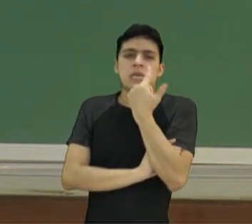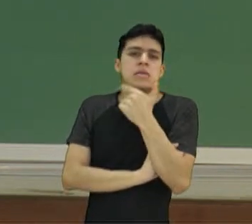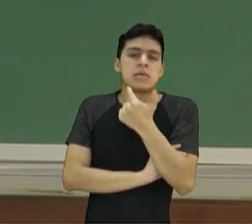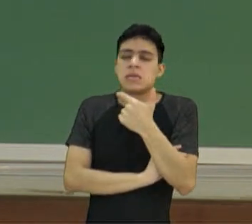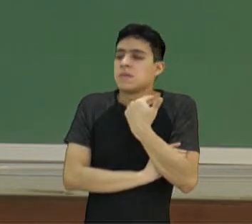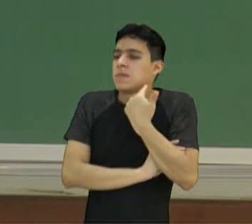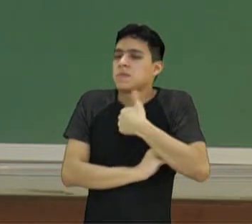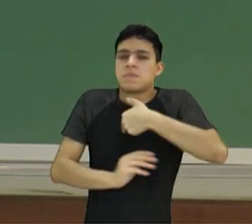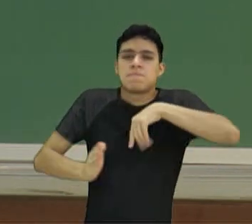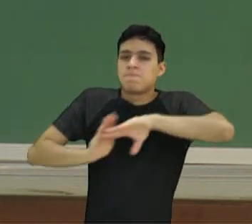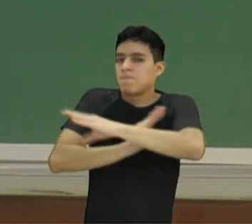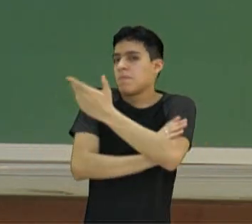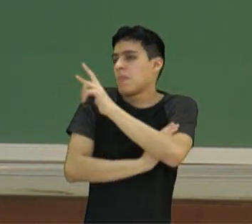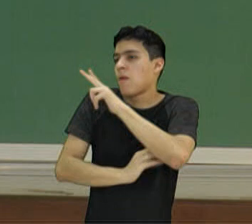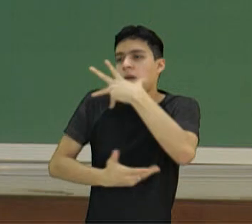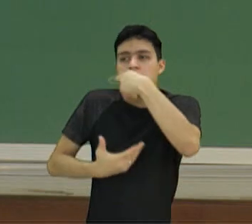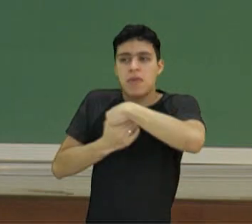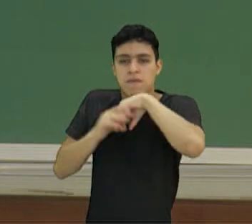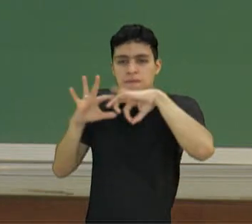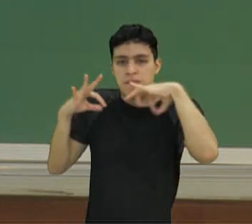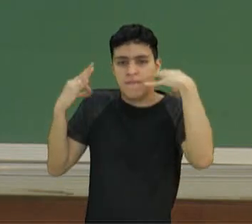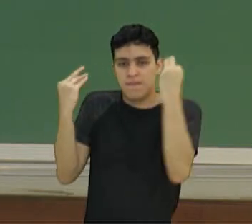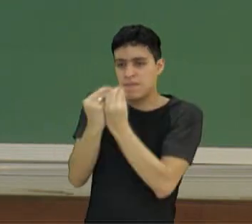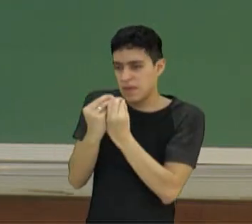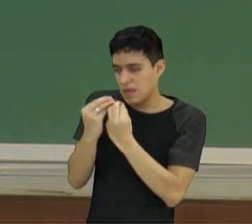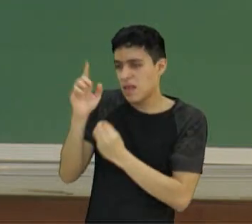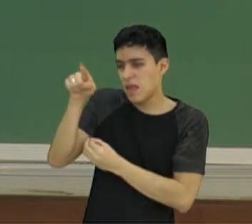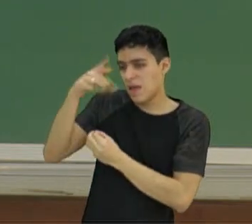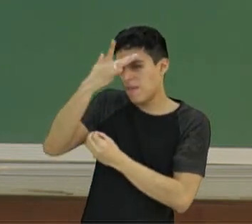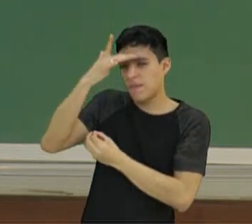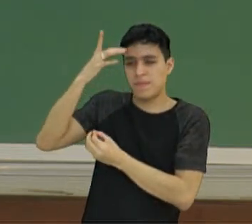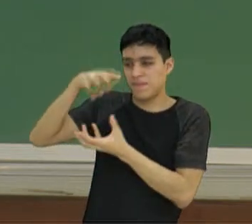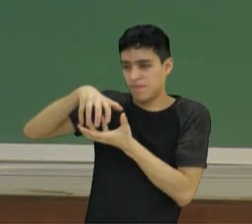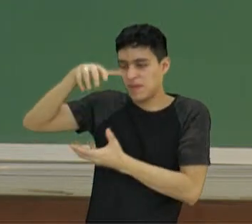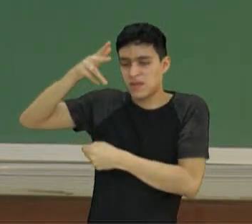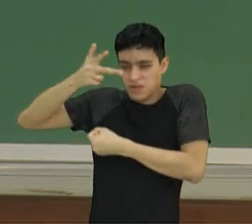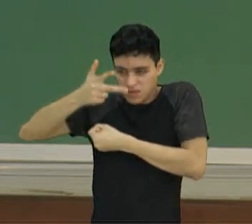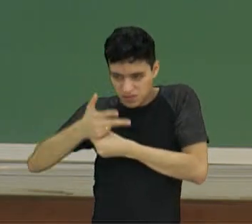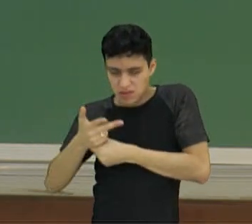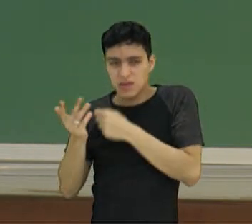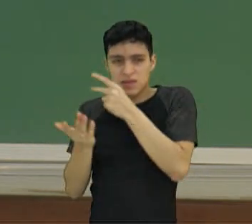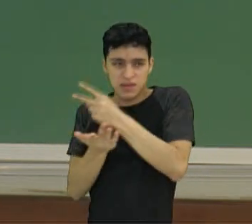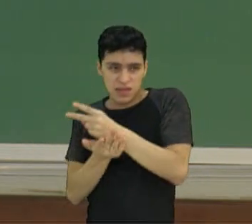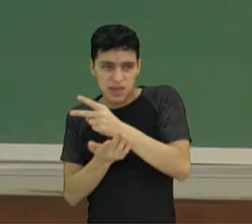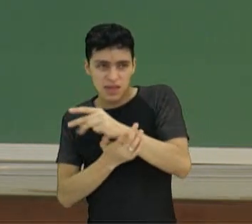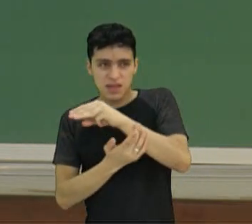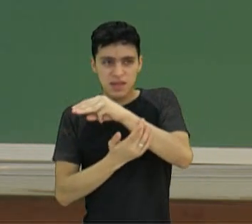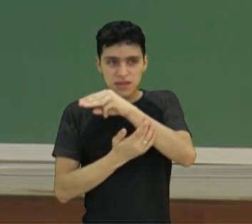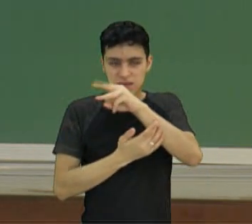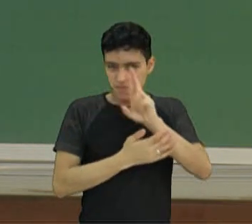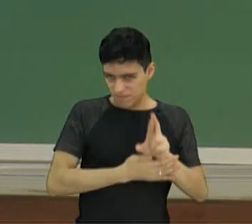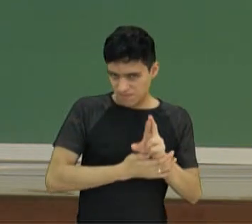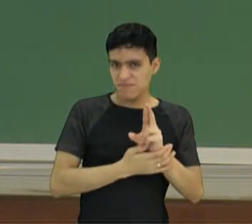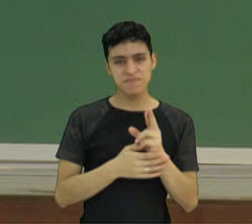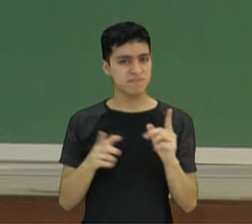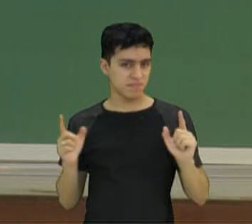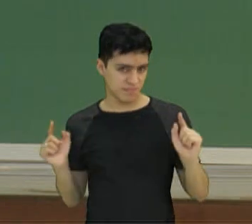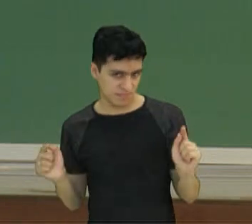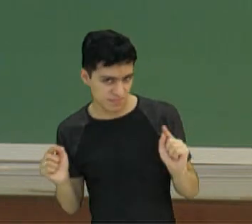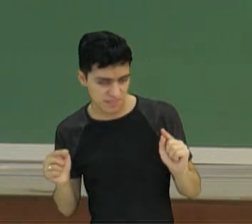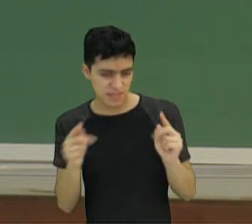que não pertence à tua família, que tem um grau, que tipo assim, pessoas mais velhas, por exemplo, usando Mr., Mrs. Tá